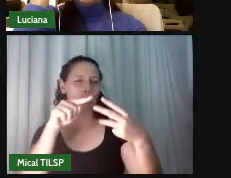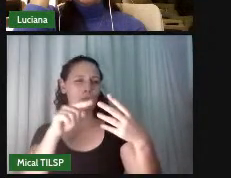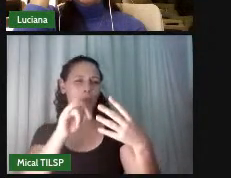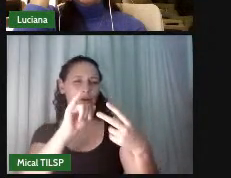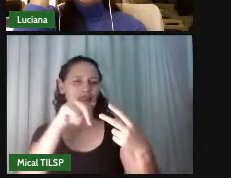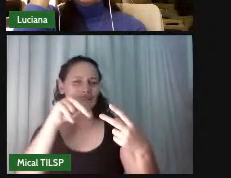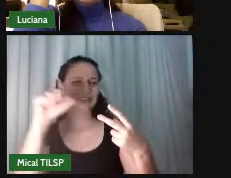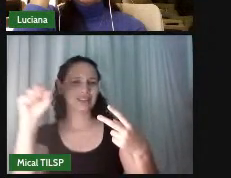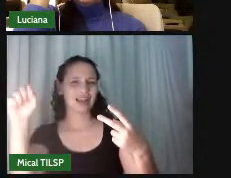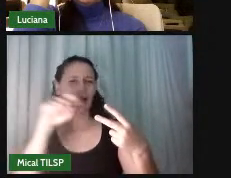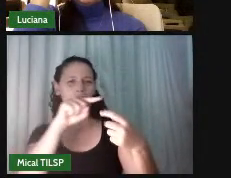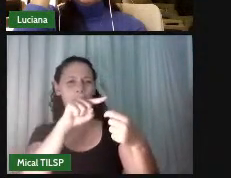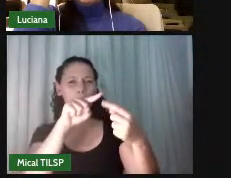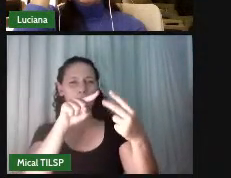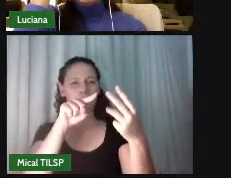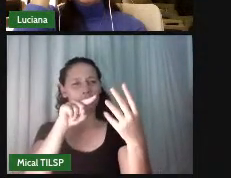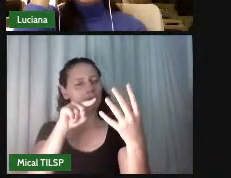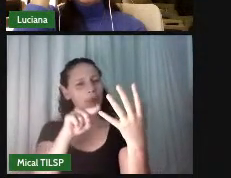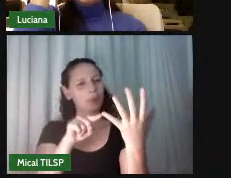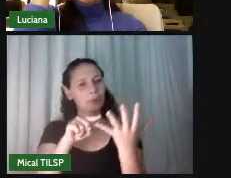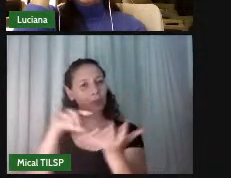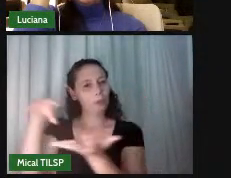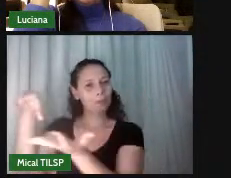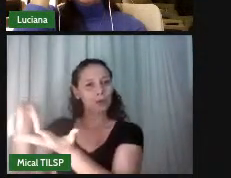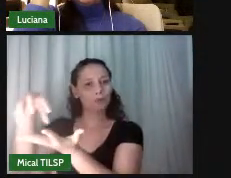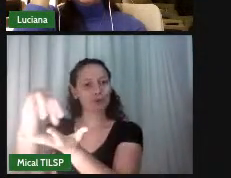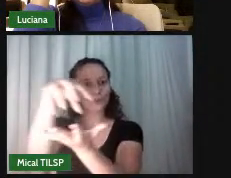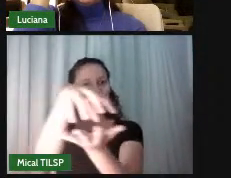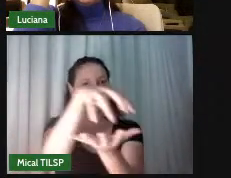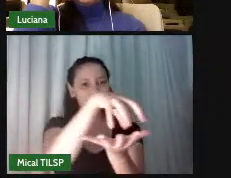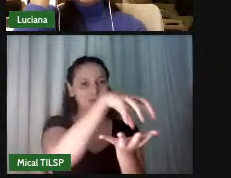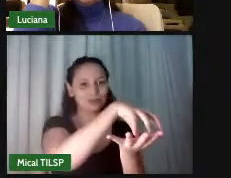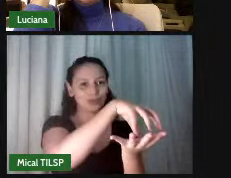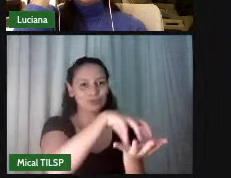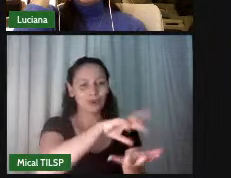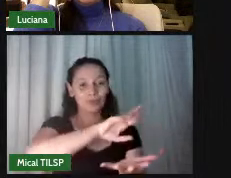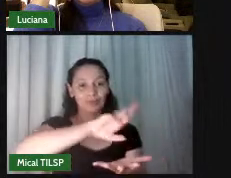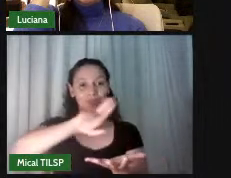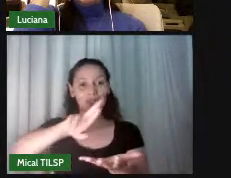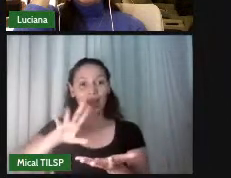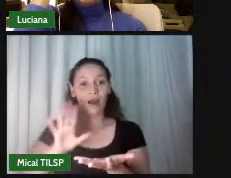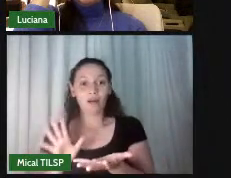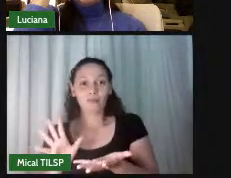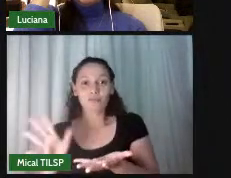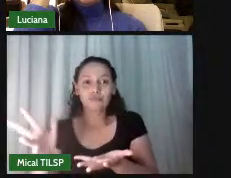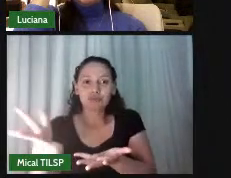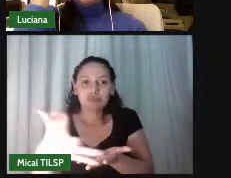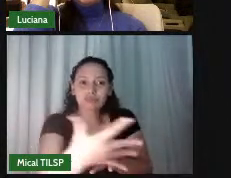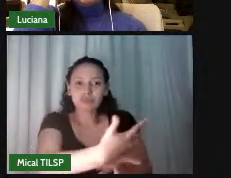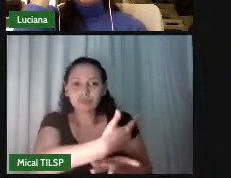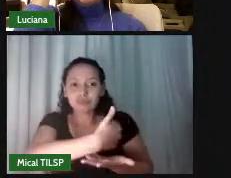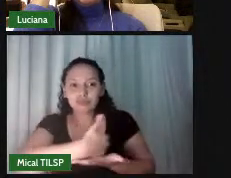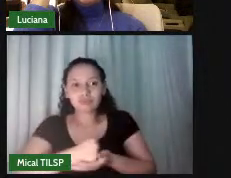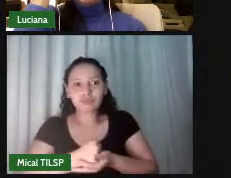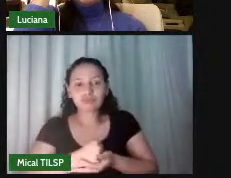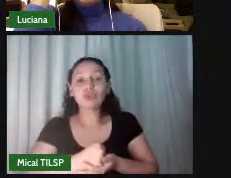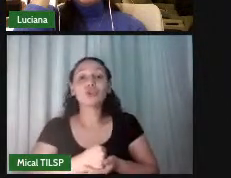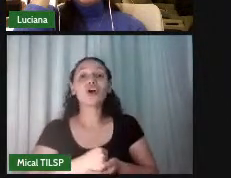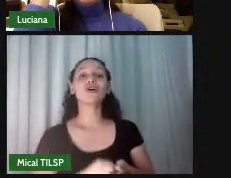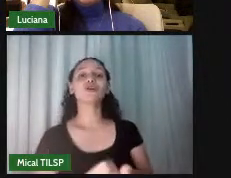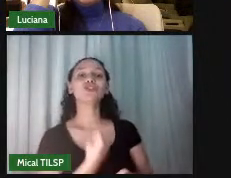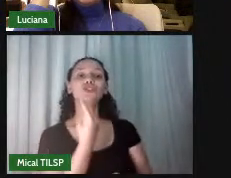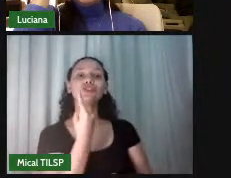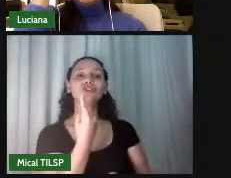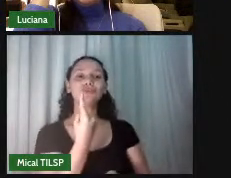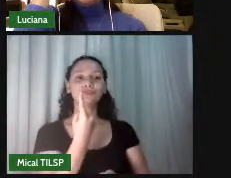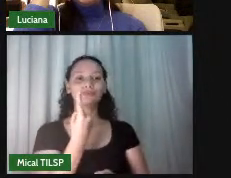Então, todos esses órgãos, eles compõem, fazem parte de um único centro de perícia, tá? Por